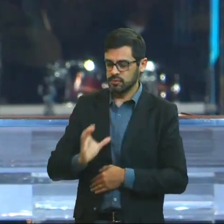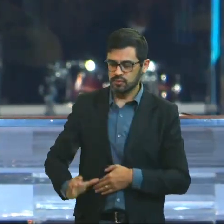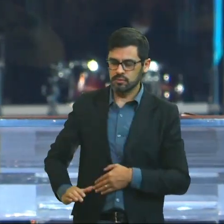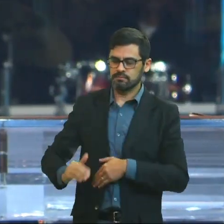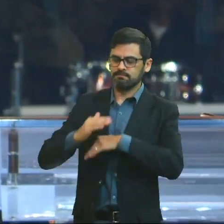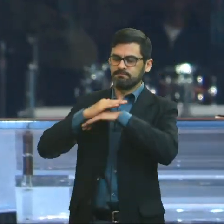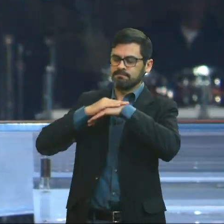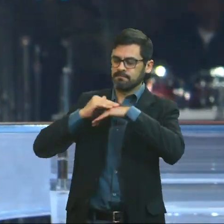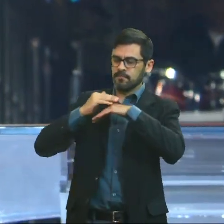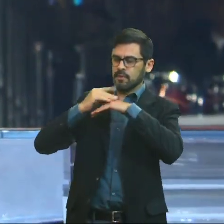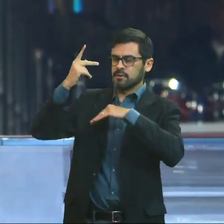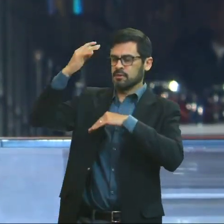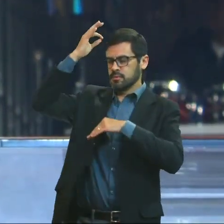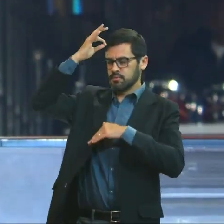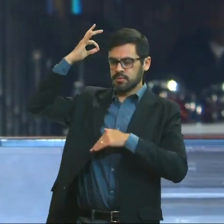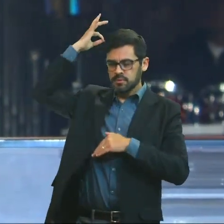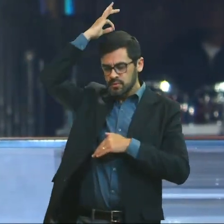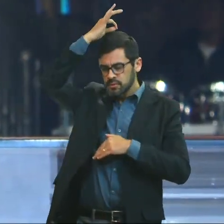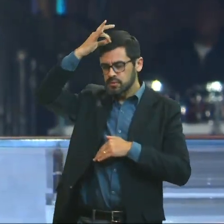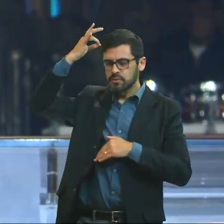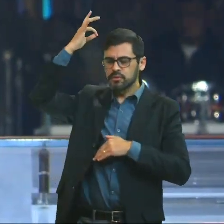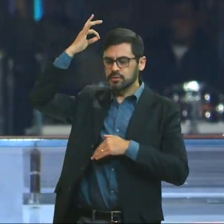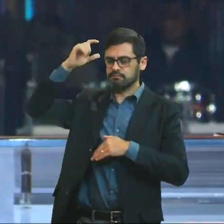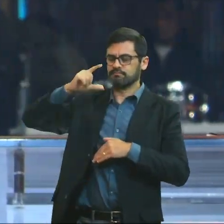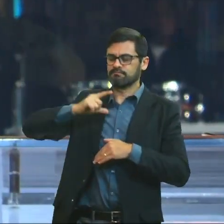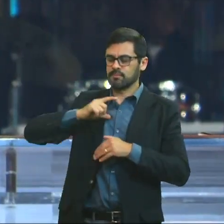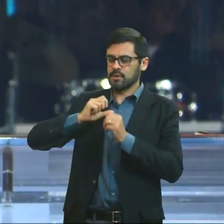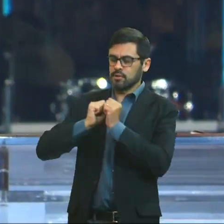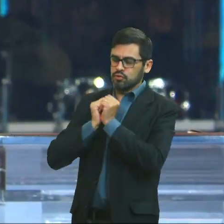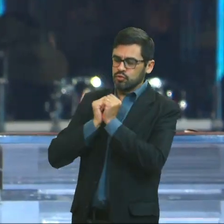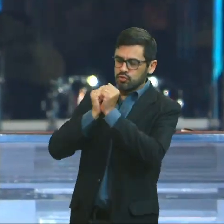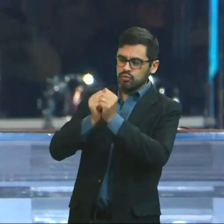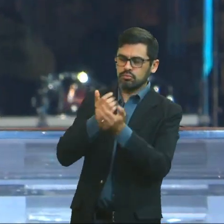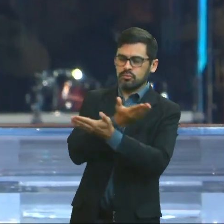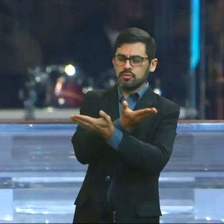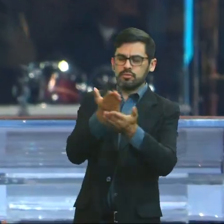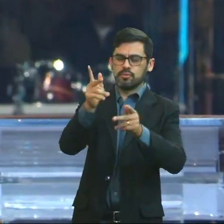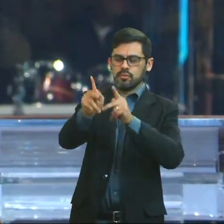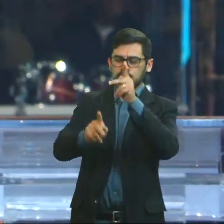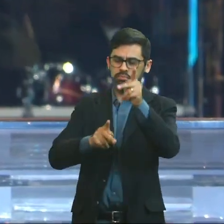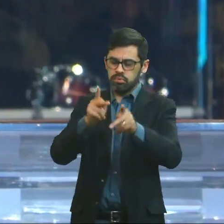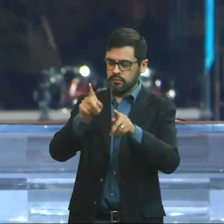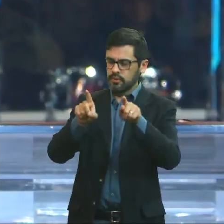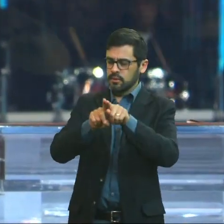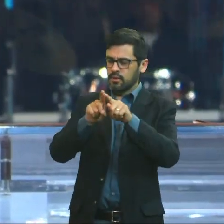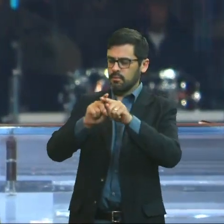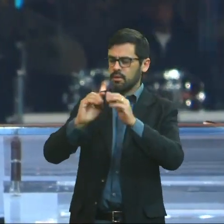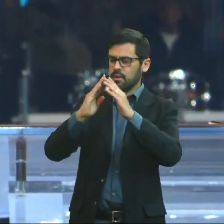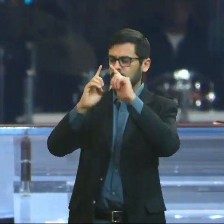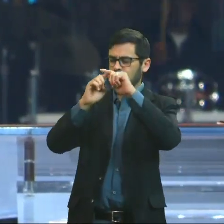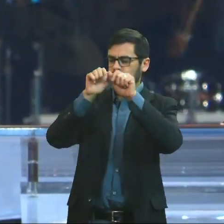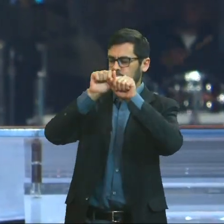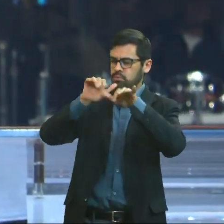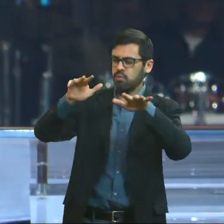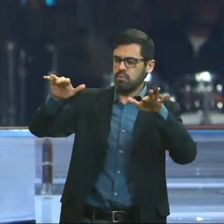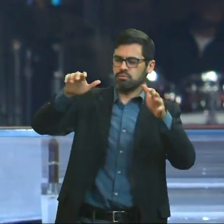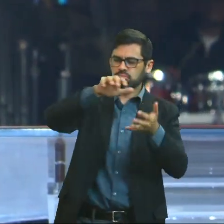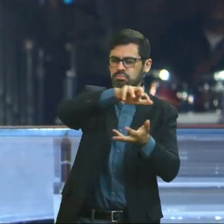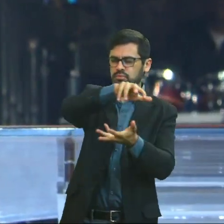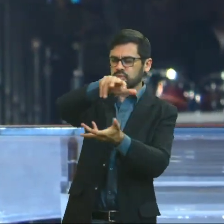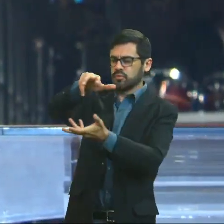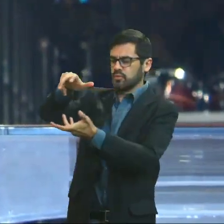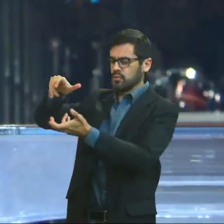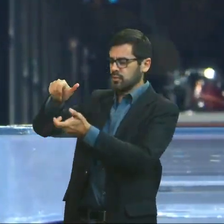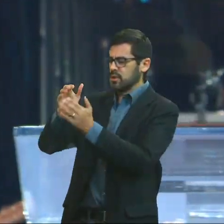as consolações do Teu Espírito repousem sobre o Teu povo aqui presente, sobre a Tua igreja espalhada na